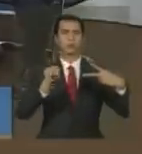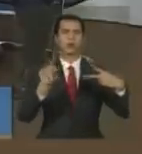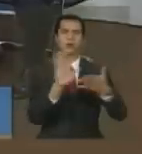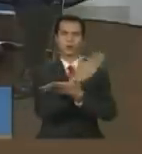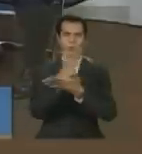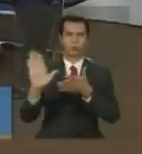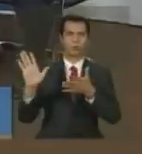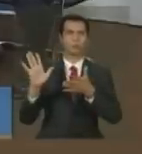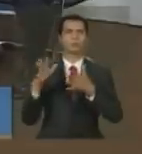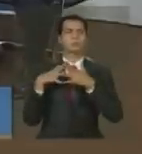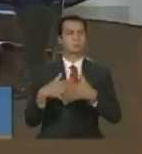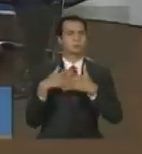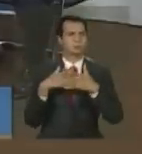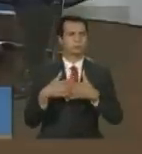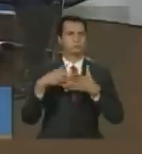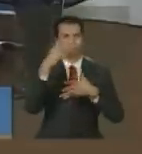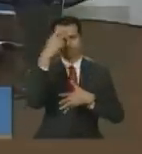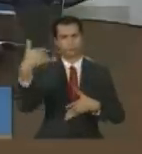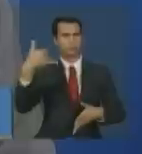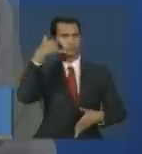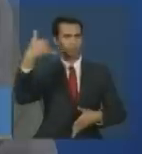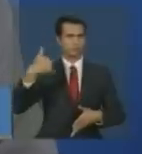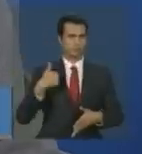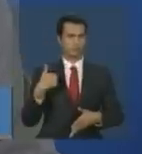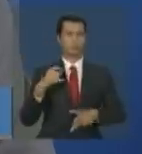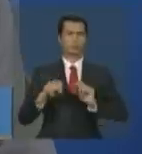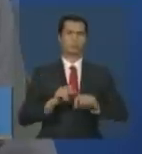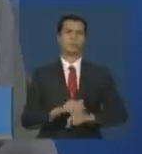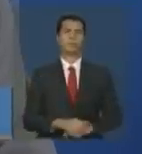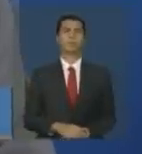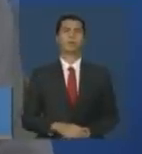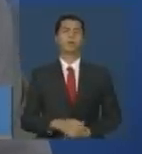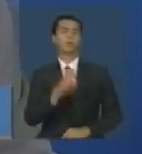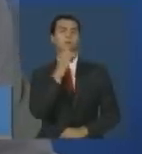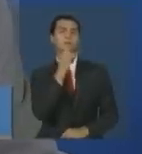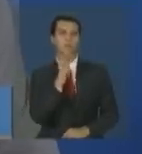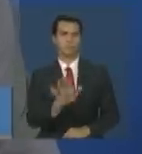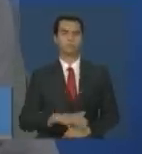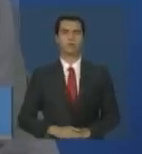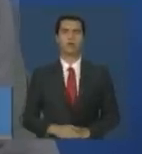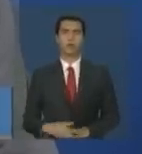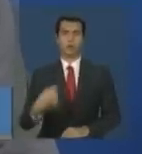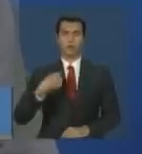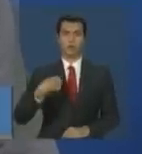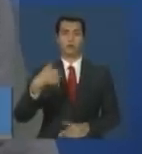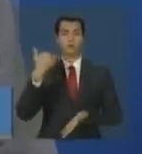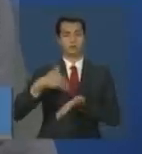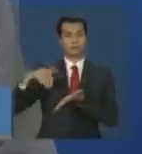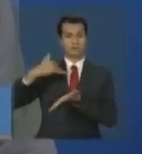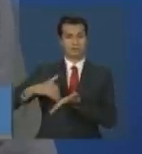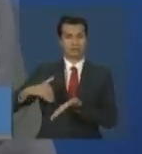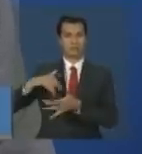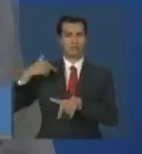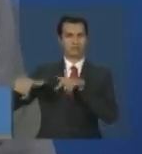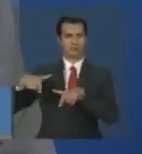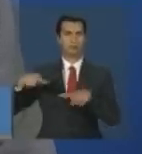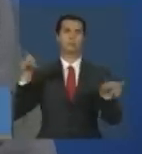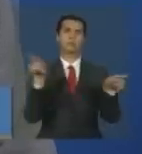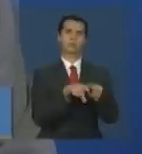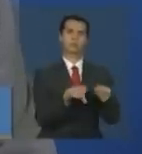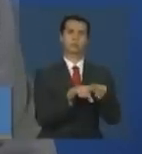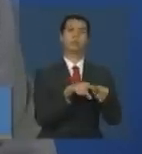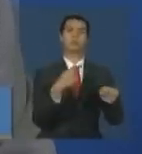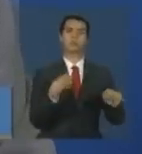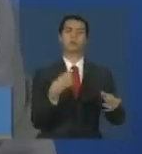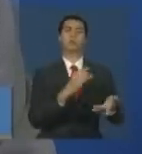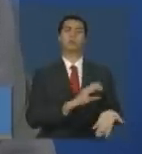alguns telefonemas, que é essa história. Bom, eu sou secretário municipal e também sou presidente do conselho. Aí, quando a gente... Bom, você